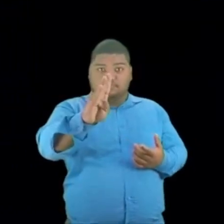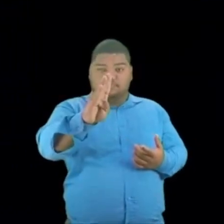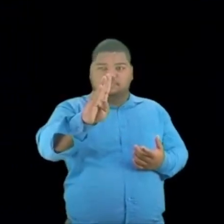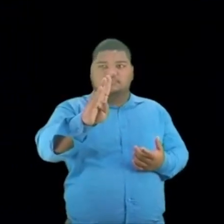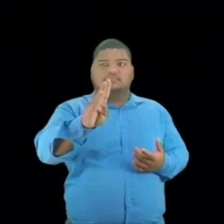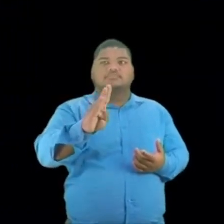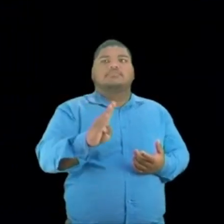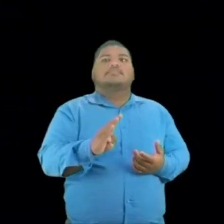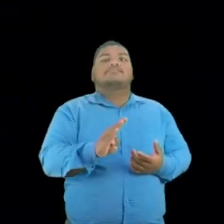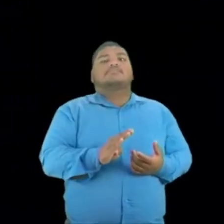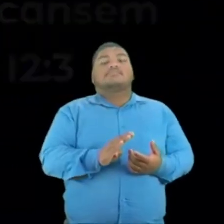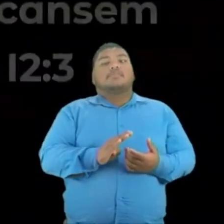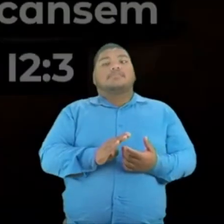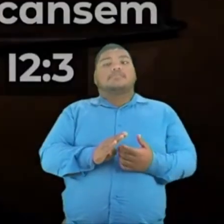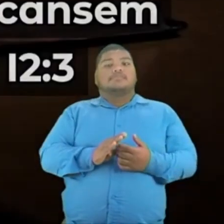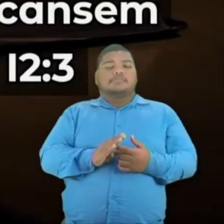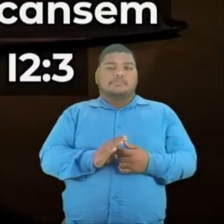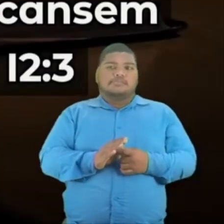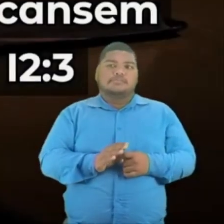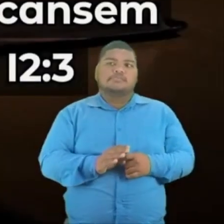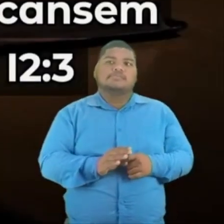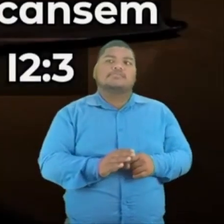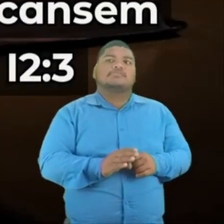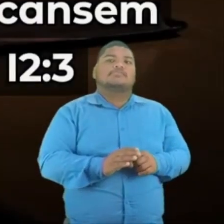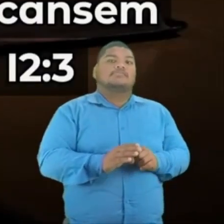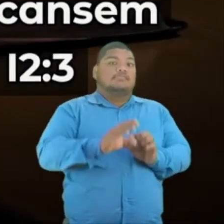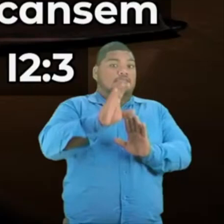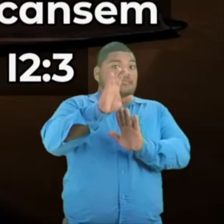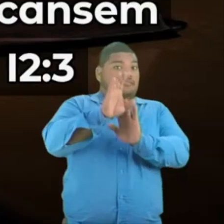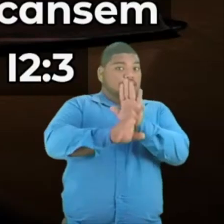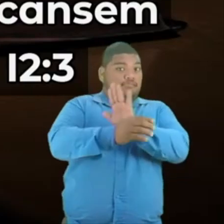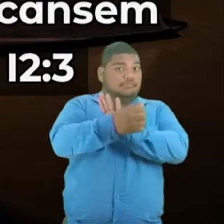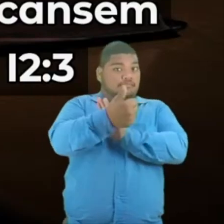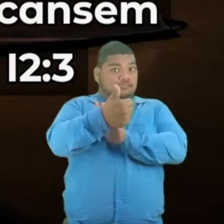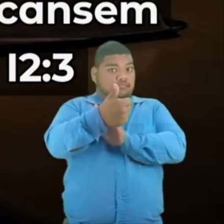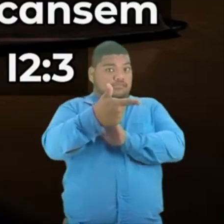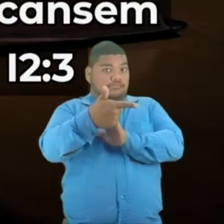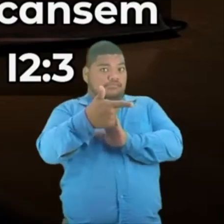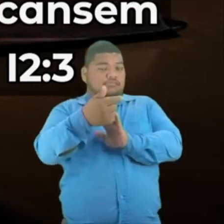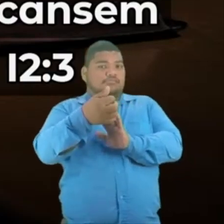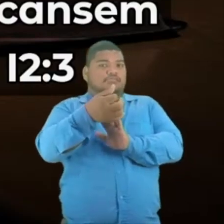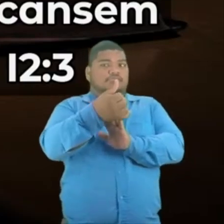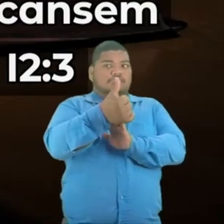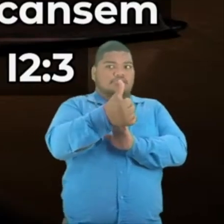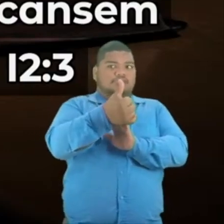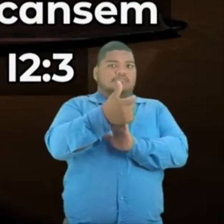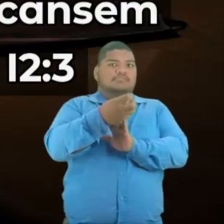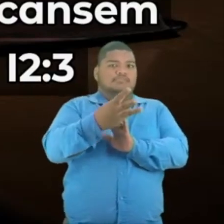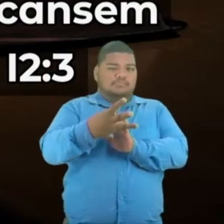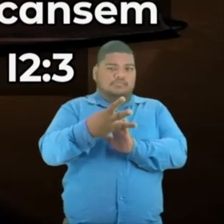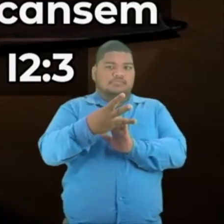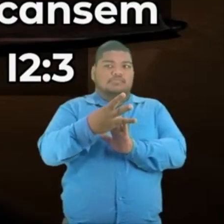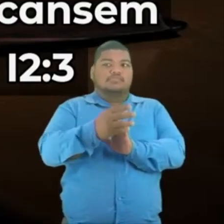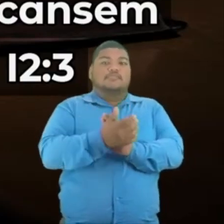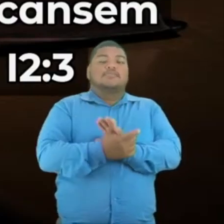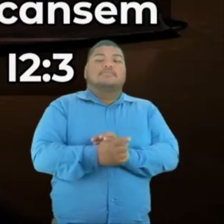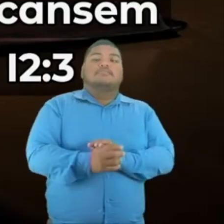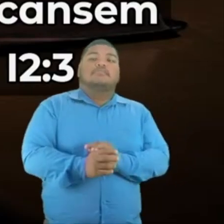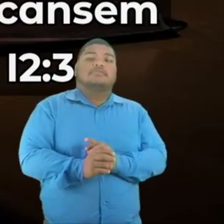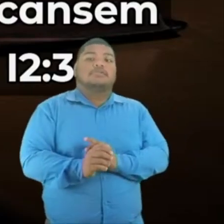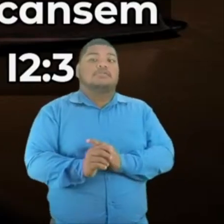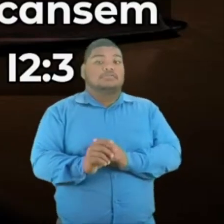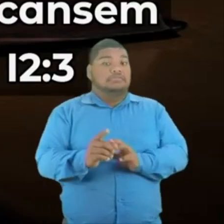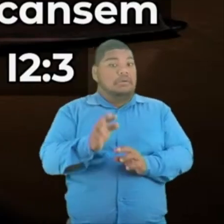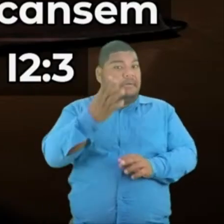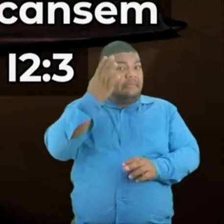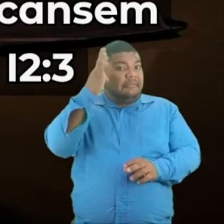4. Pensem bem naquele que suportou tal oposição dos pecadores contra si mesmo, para que vocês